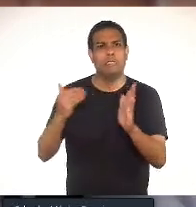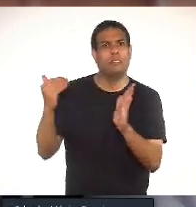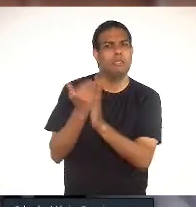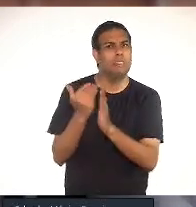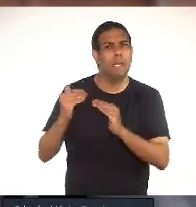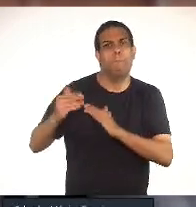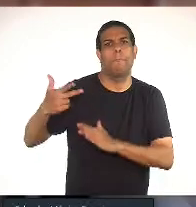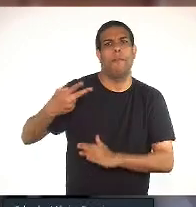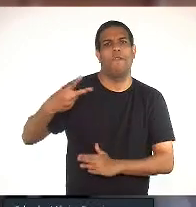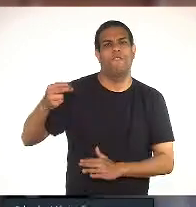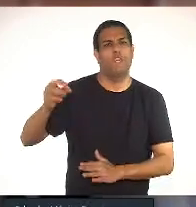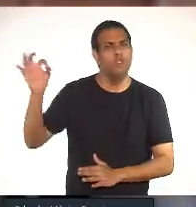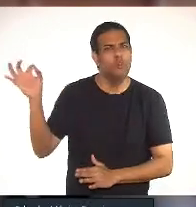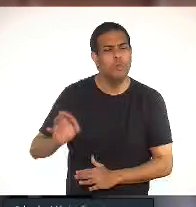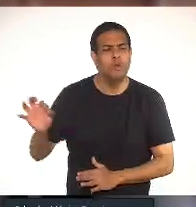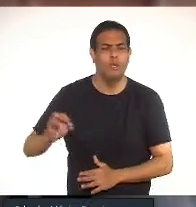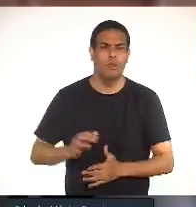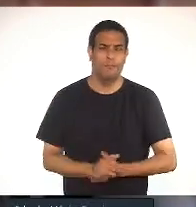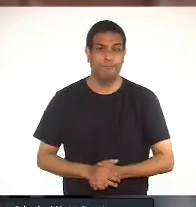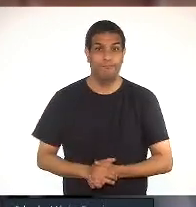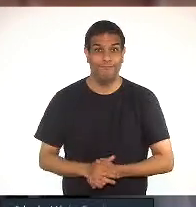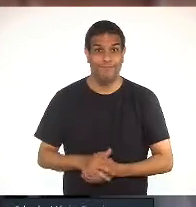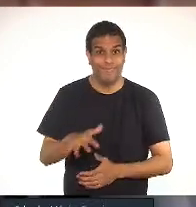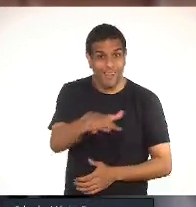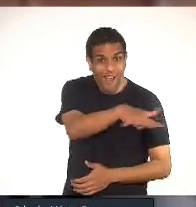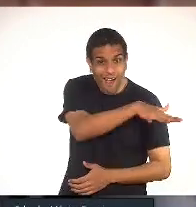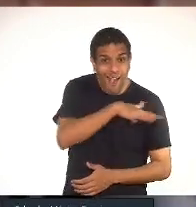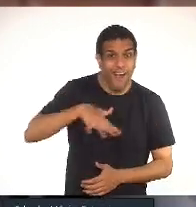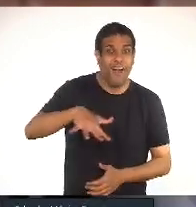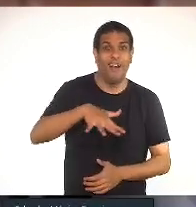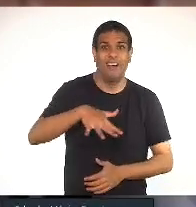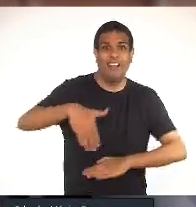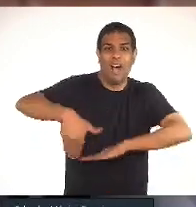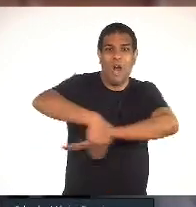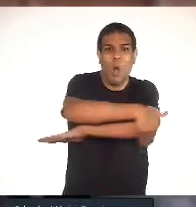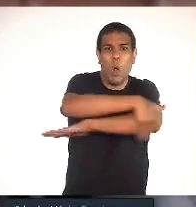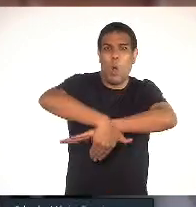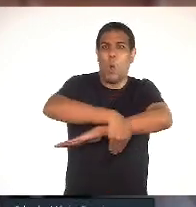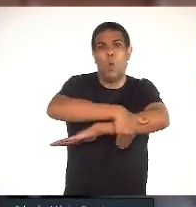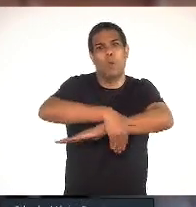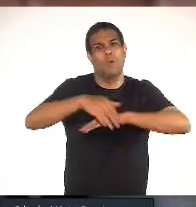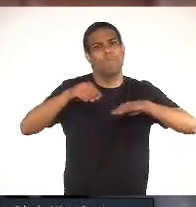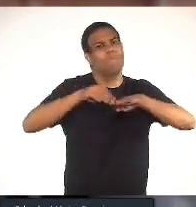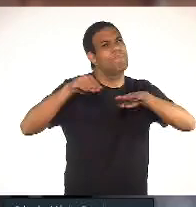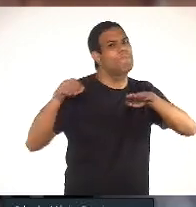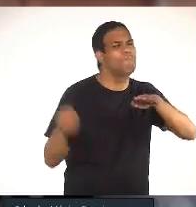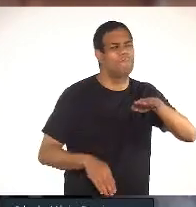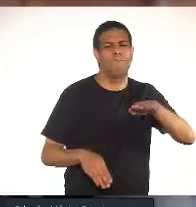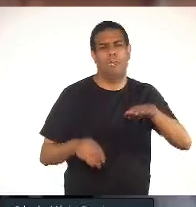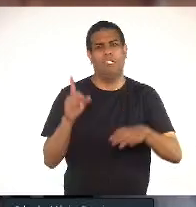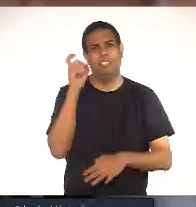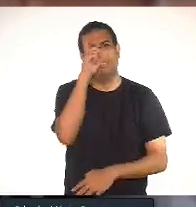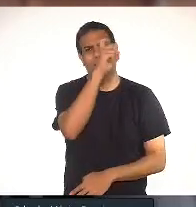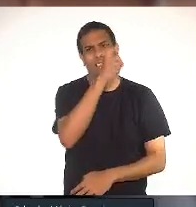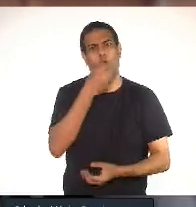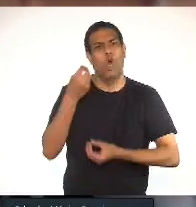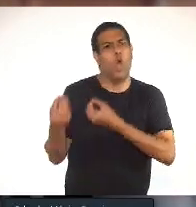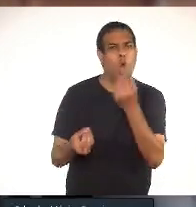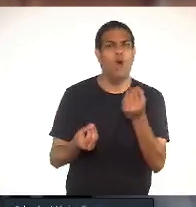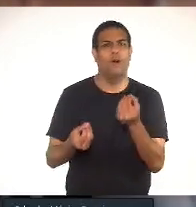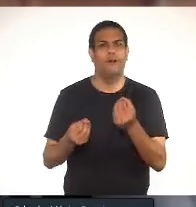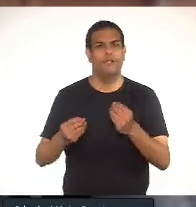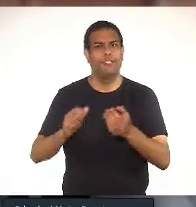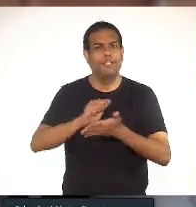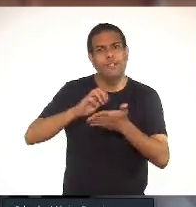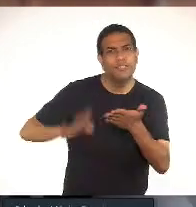20%, enquanto no asfalto ela é menos da metade, 9%. A disparidade nas